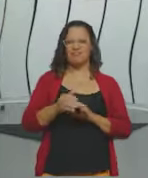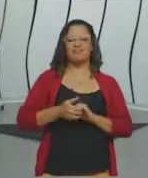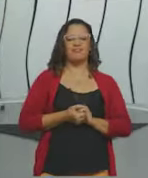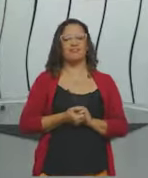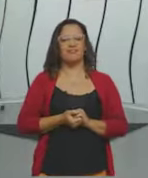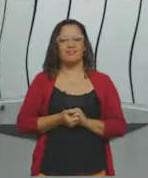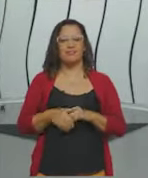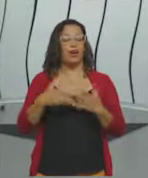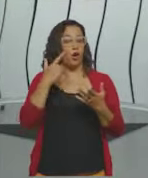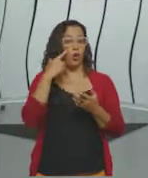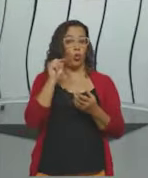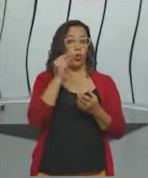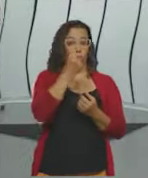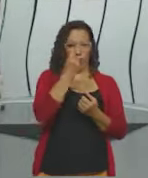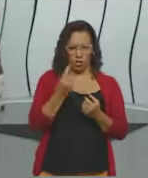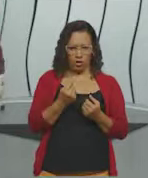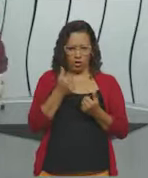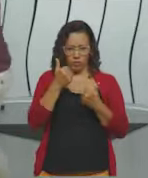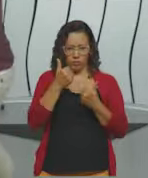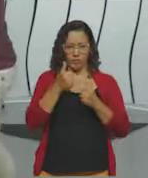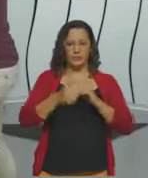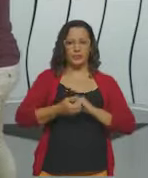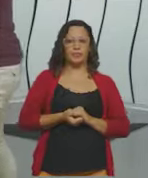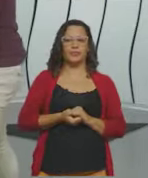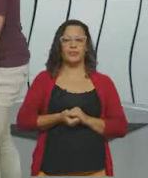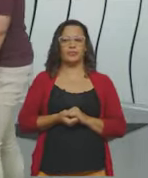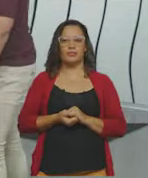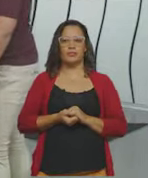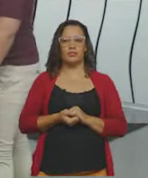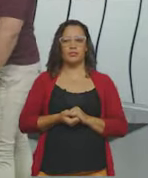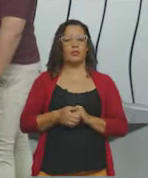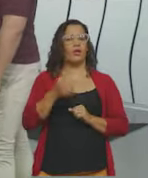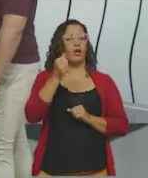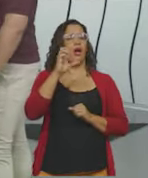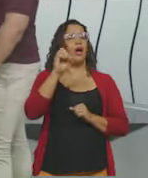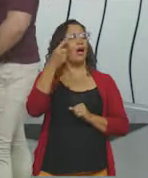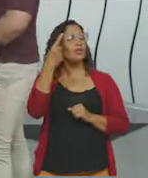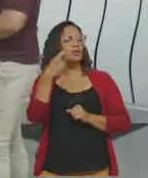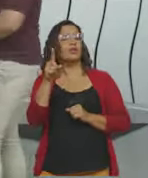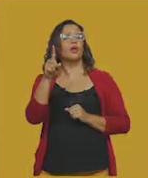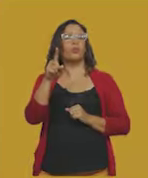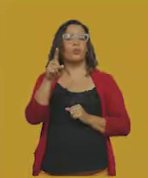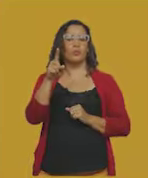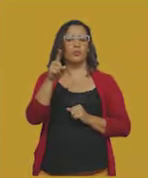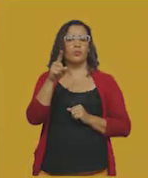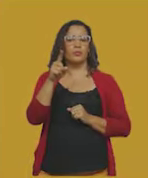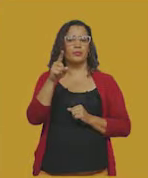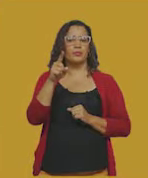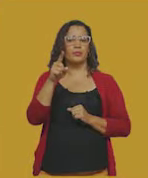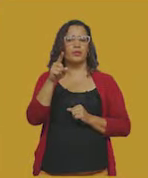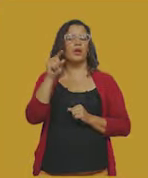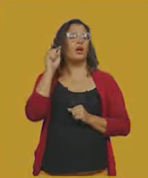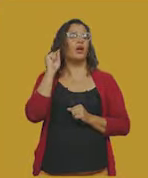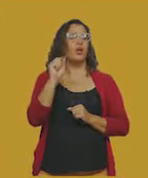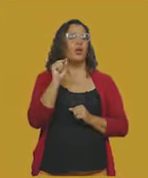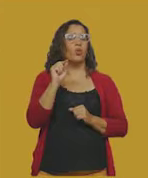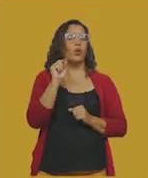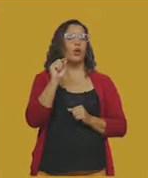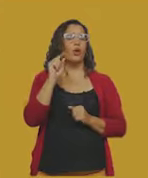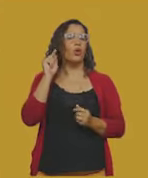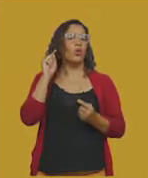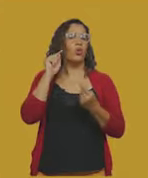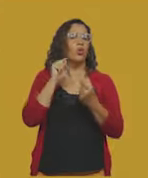ver cada um desses, beleza? Bom, a ação. A ação é o elemento que